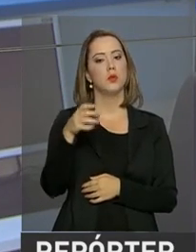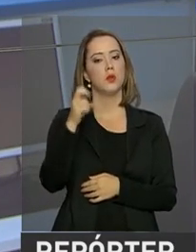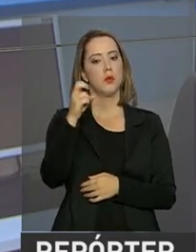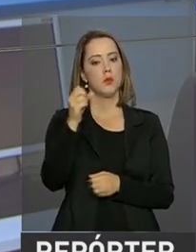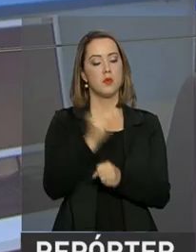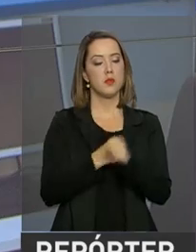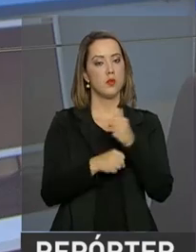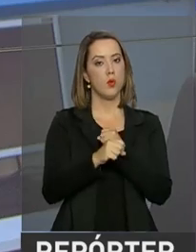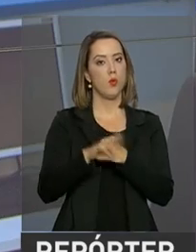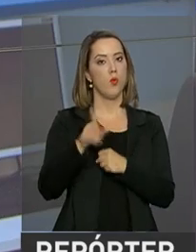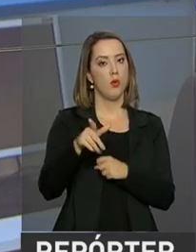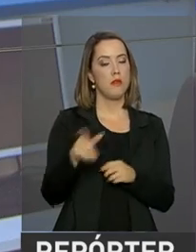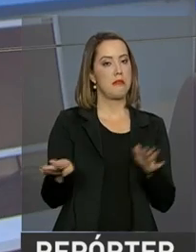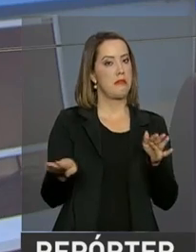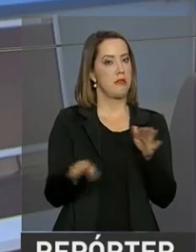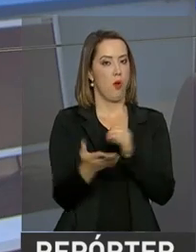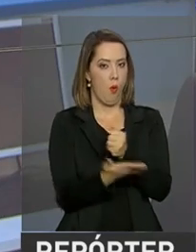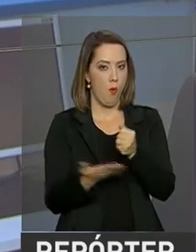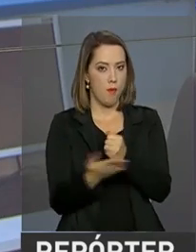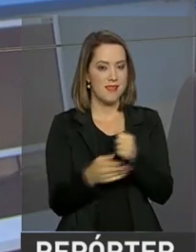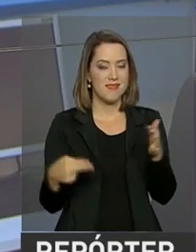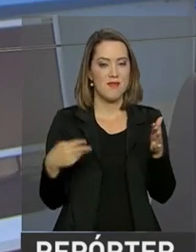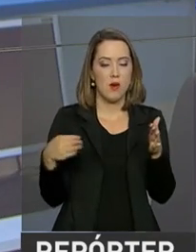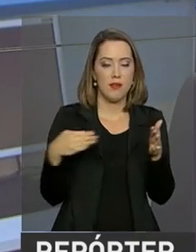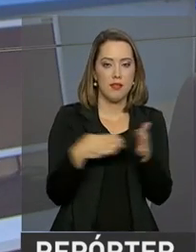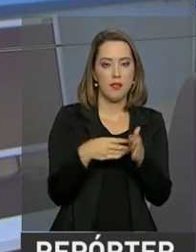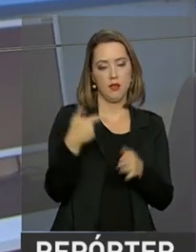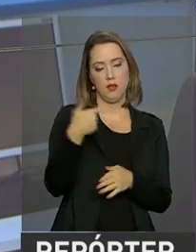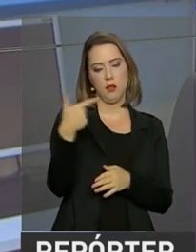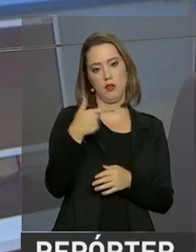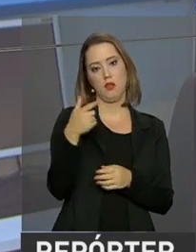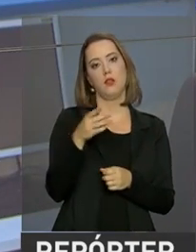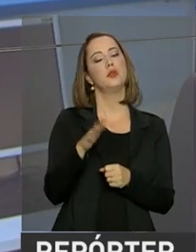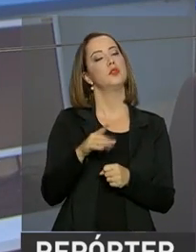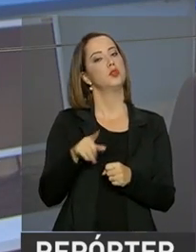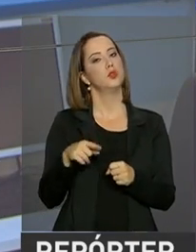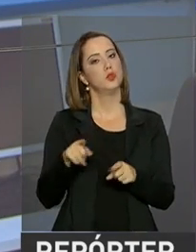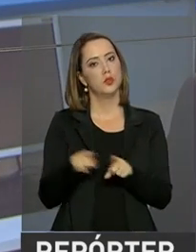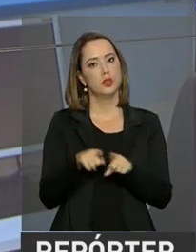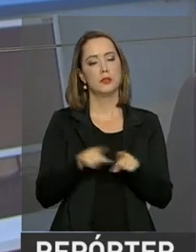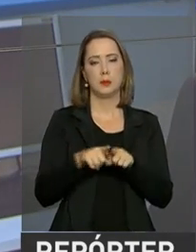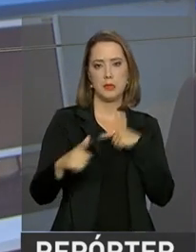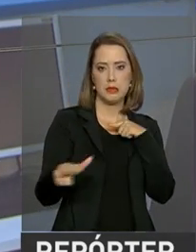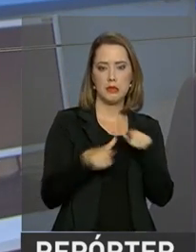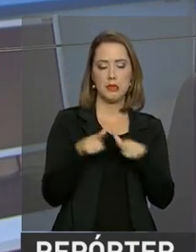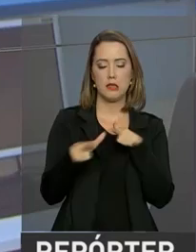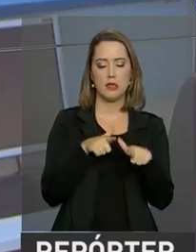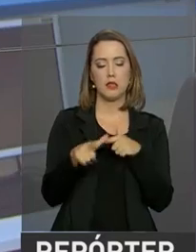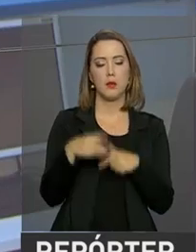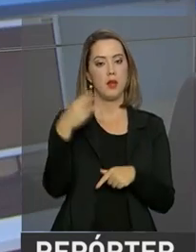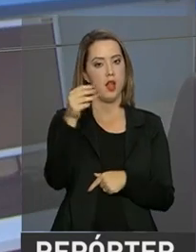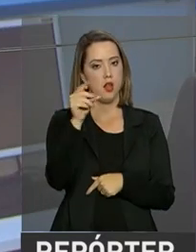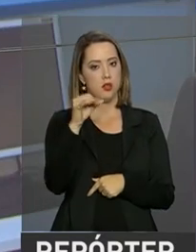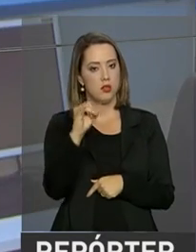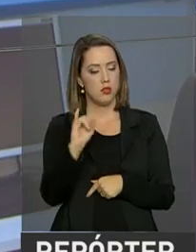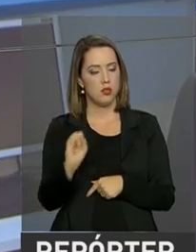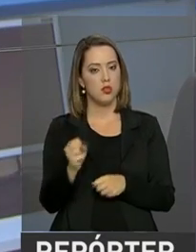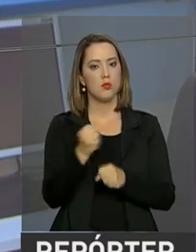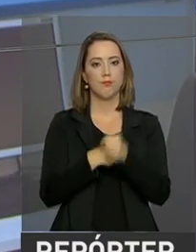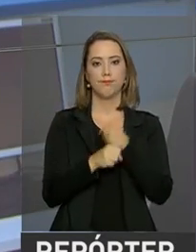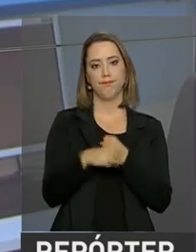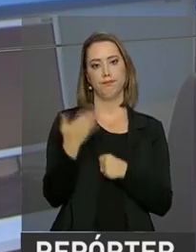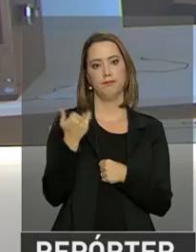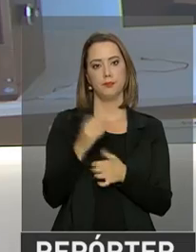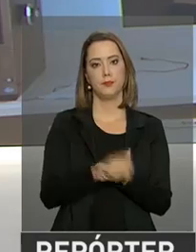mensal média de até dois salários mínimos durante o período e que exerceram atividade remunerada durante pelo menos 30